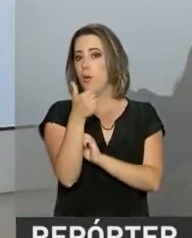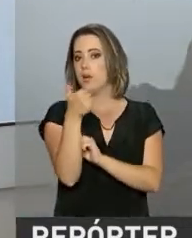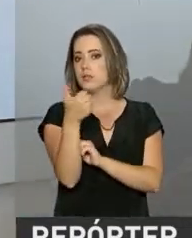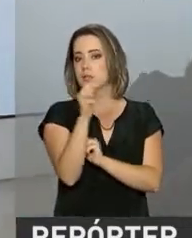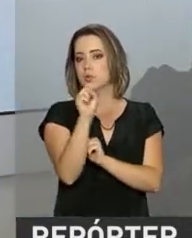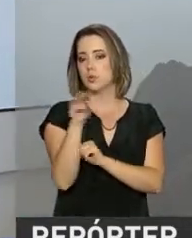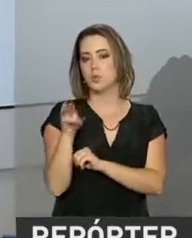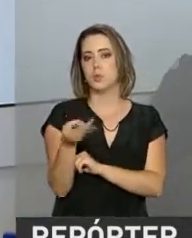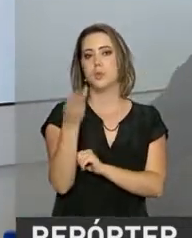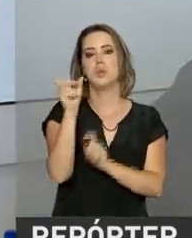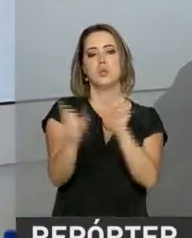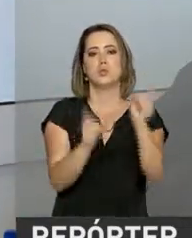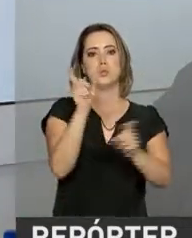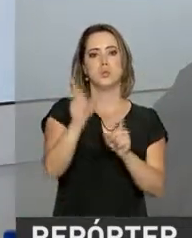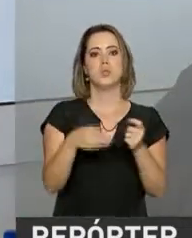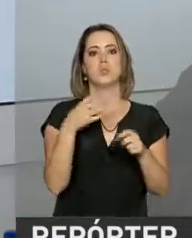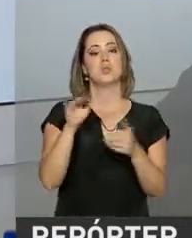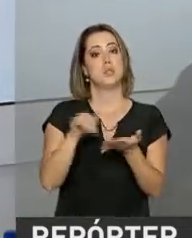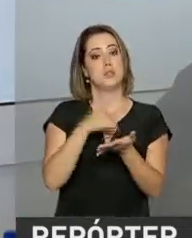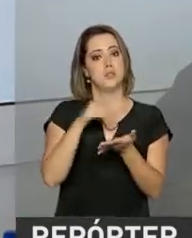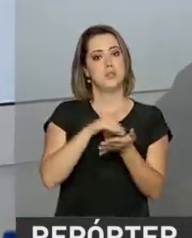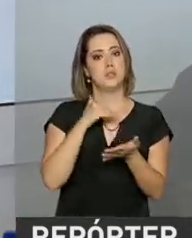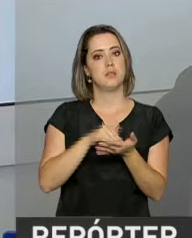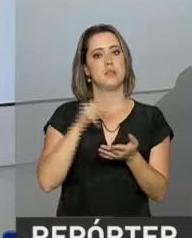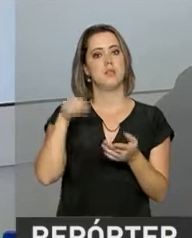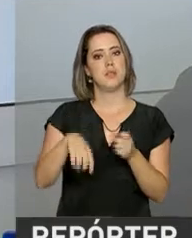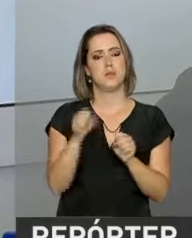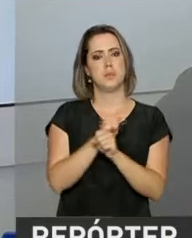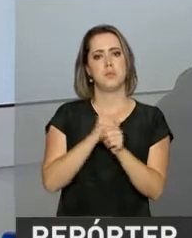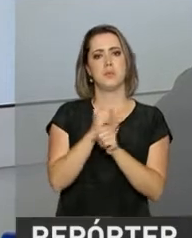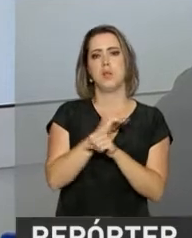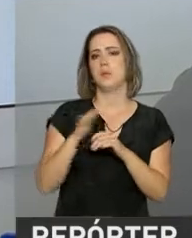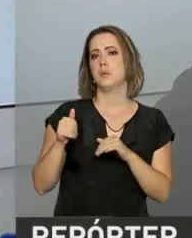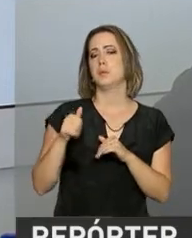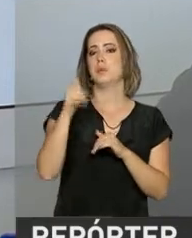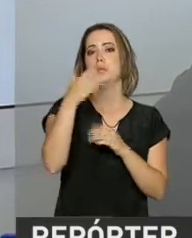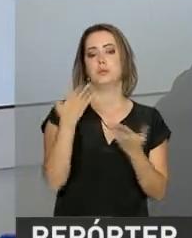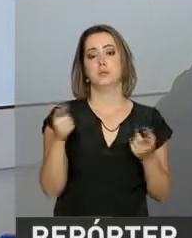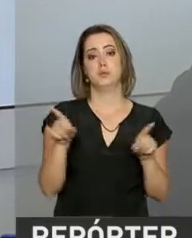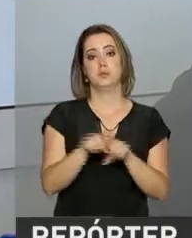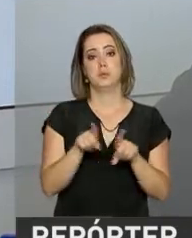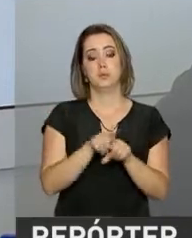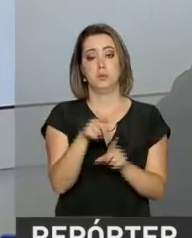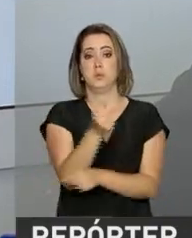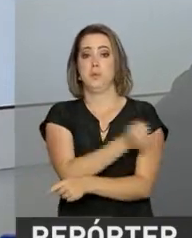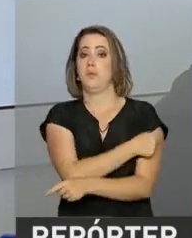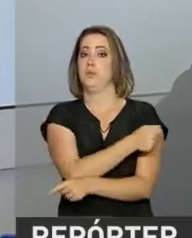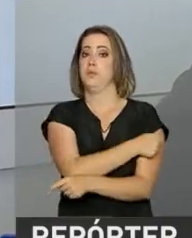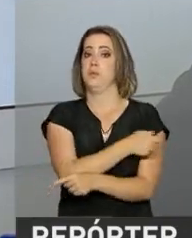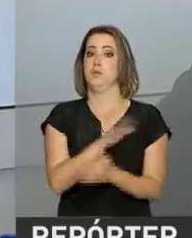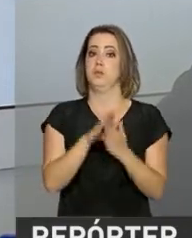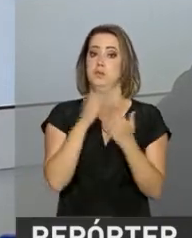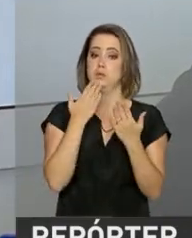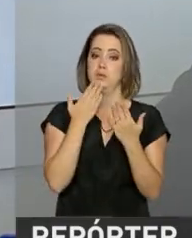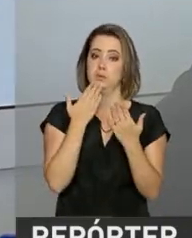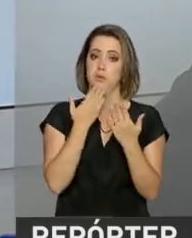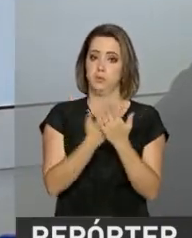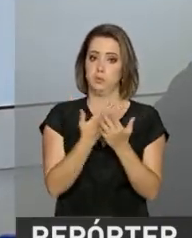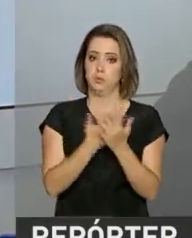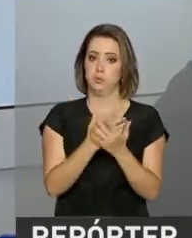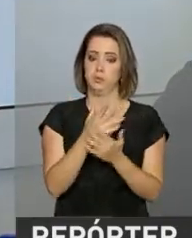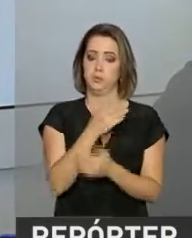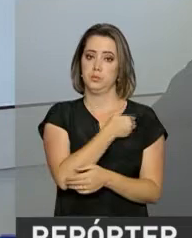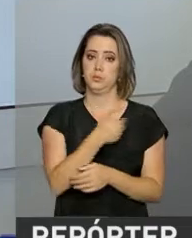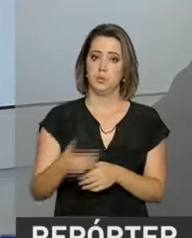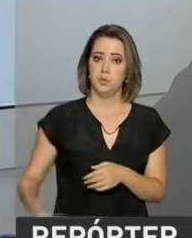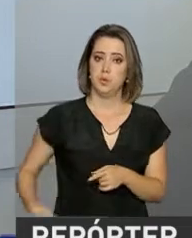de inscritos e este ano a competição deve ser ainda maior. Além dos alunos das escolas públicas, jovens de